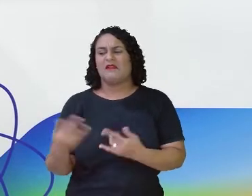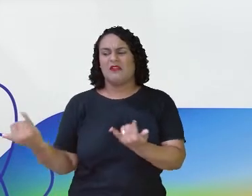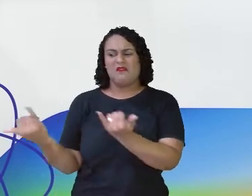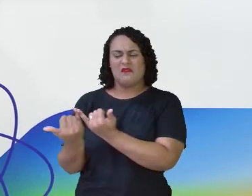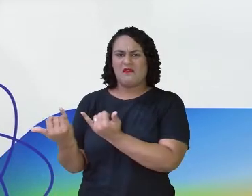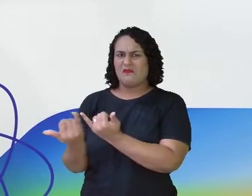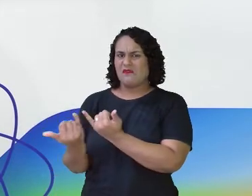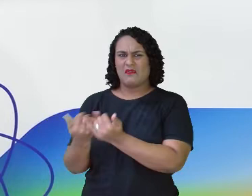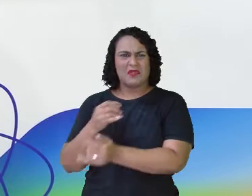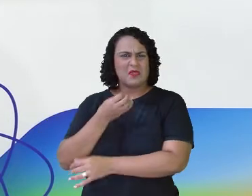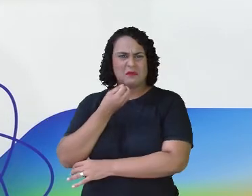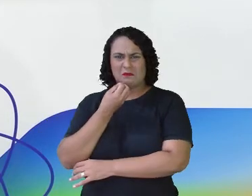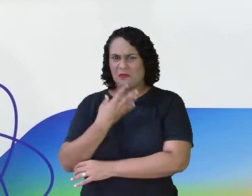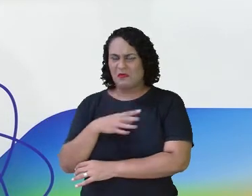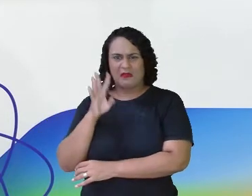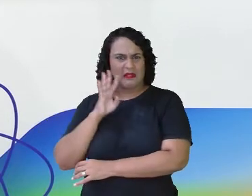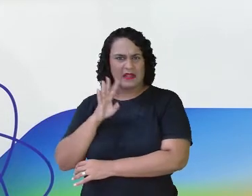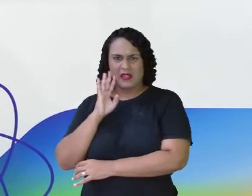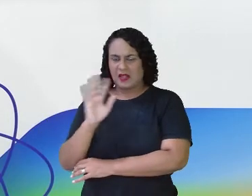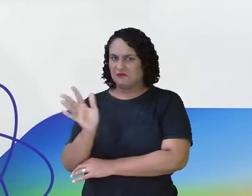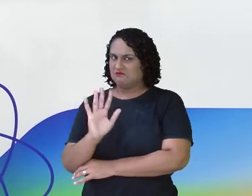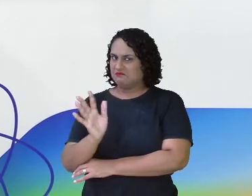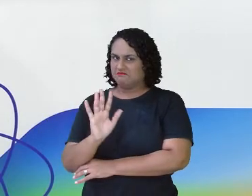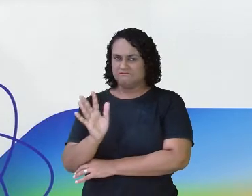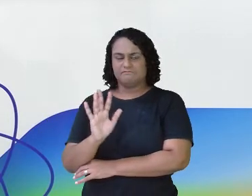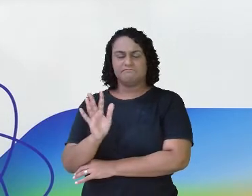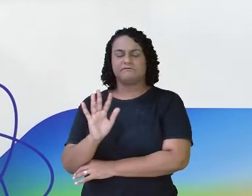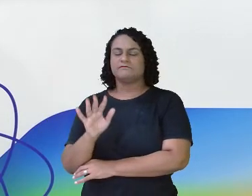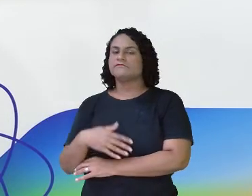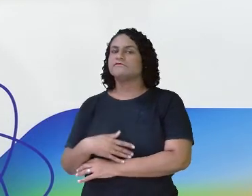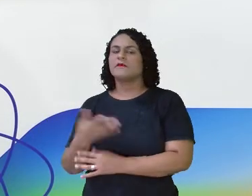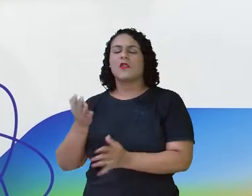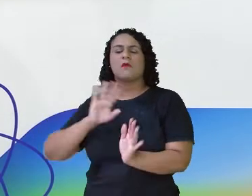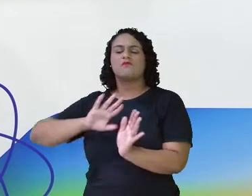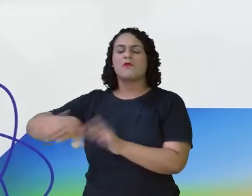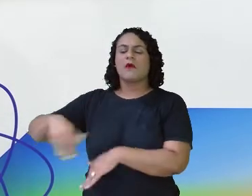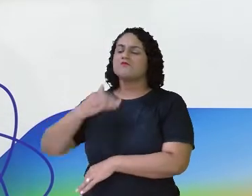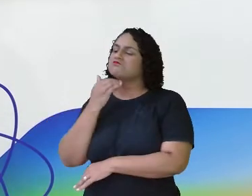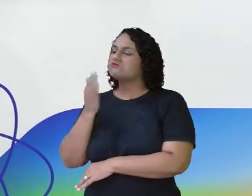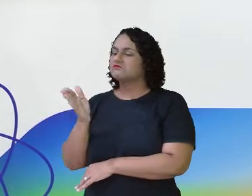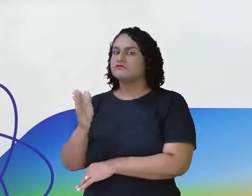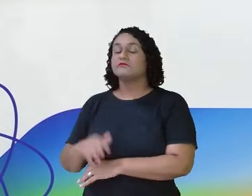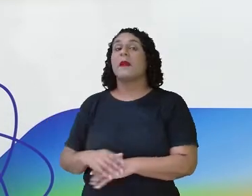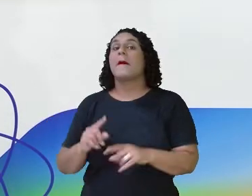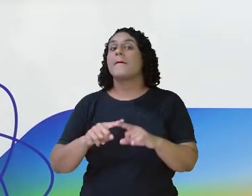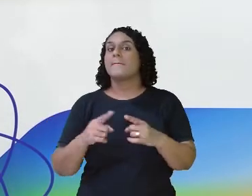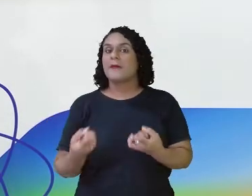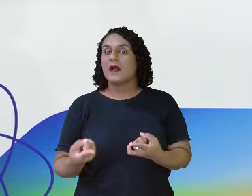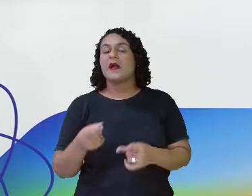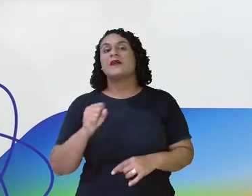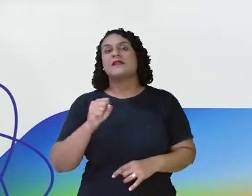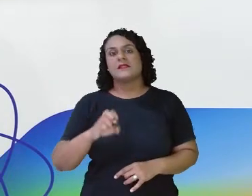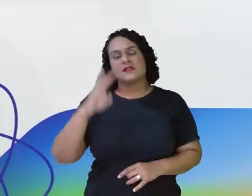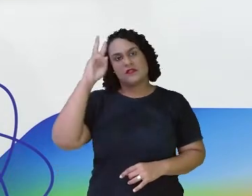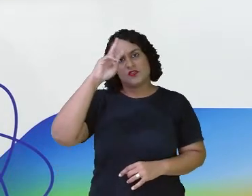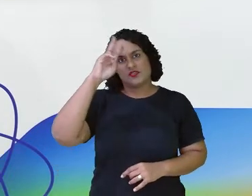ó, não é legal. Fica a dica da prof, não fala nada, fecha a boquinha, vida que segue. Mas em relação à historinha, um conto, uma história,